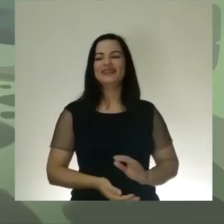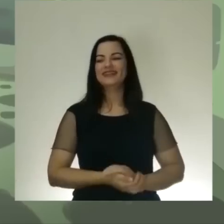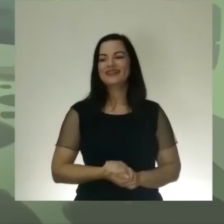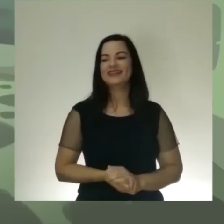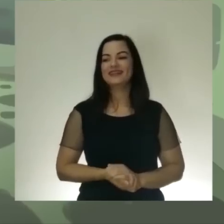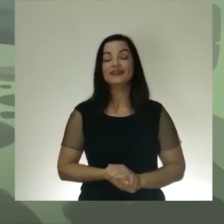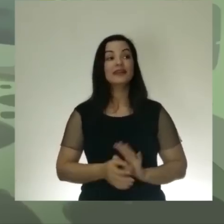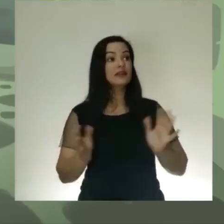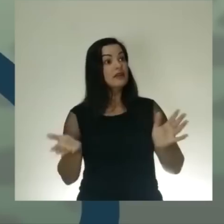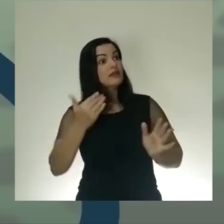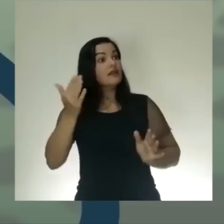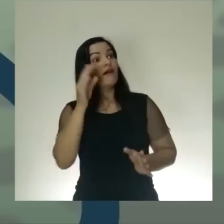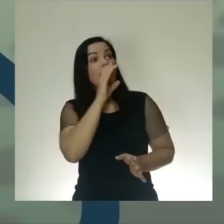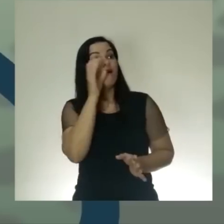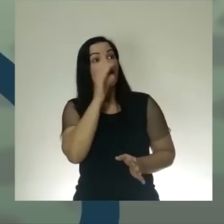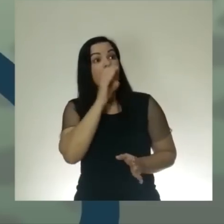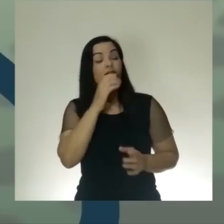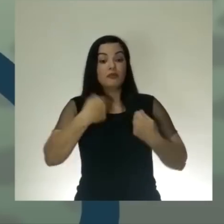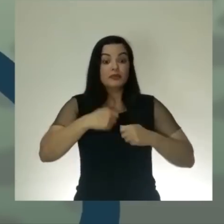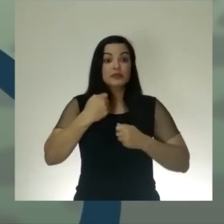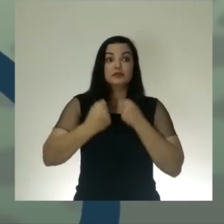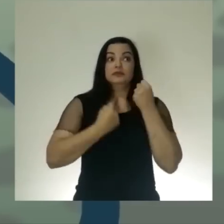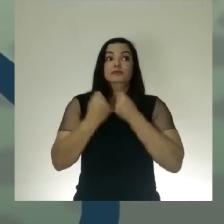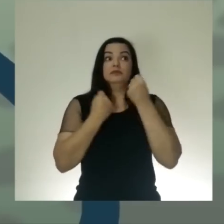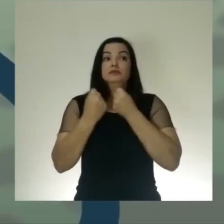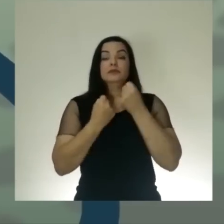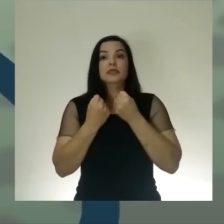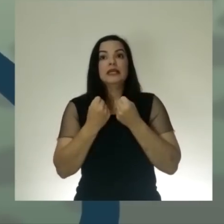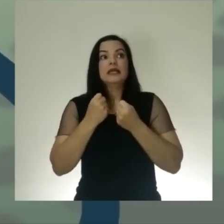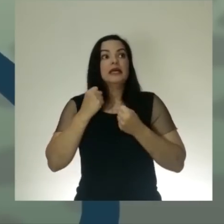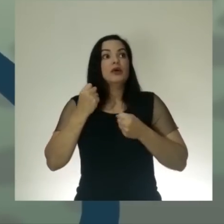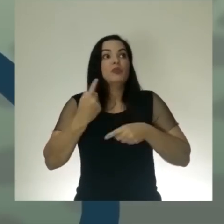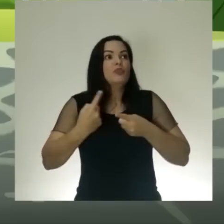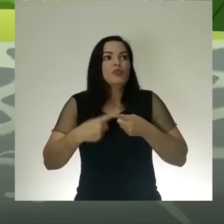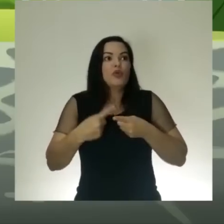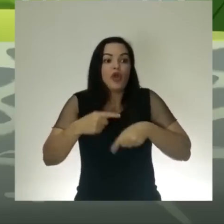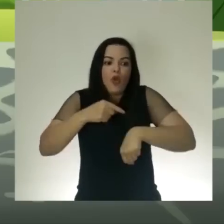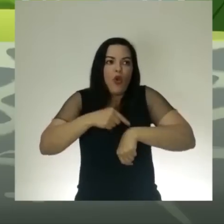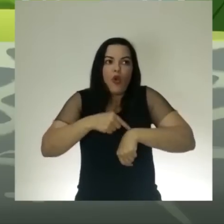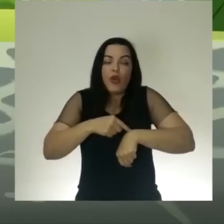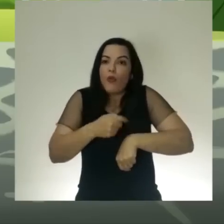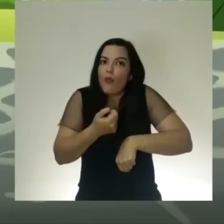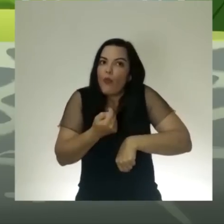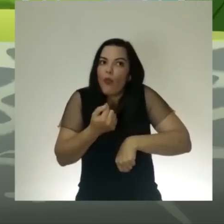Bom, é melhor a gente correr. Ou não vai dar tempo de ver o túnel hoje.